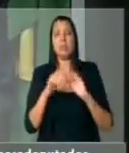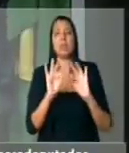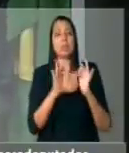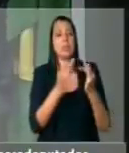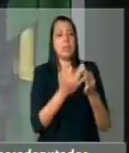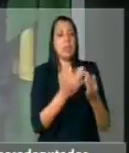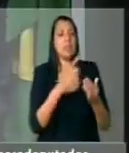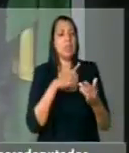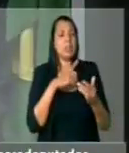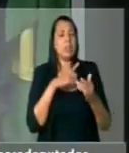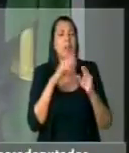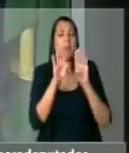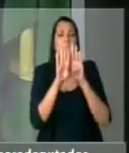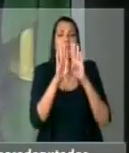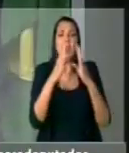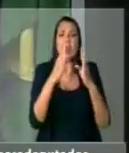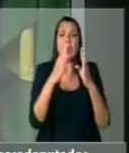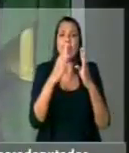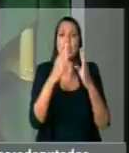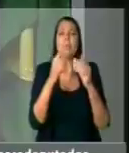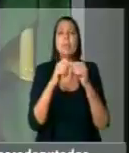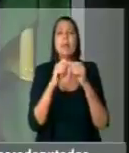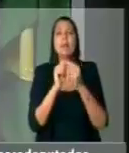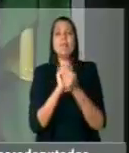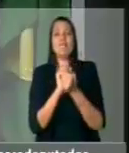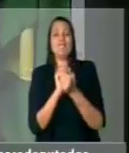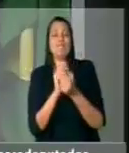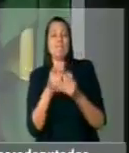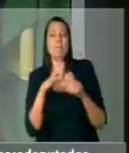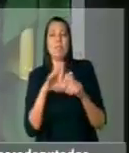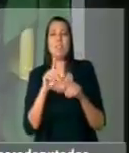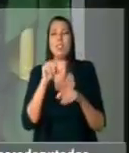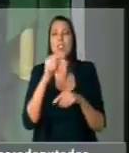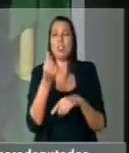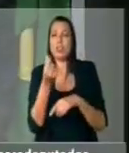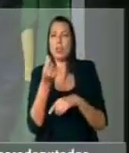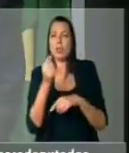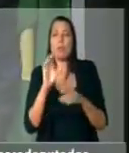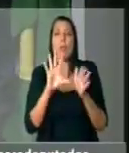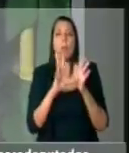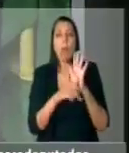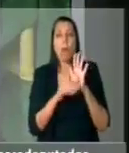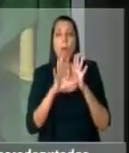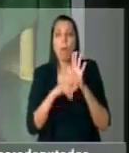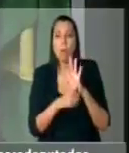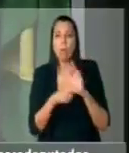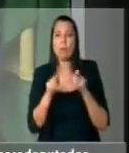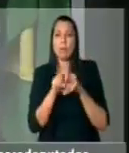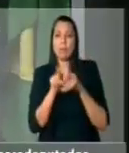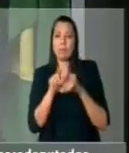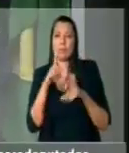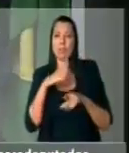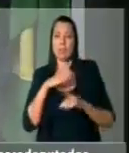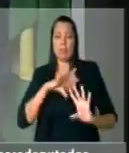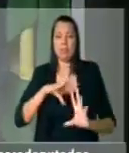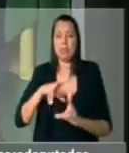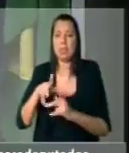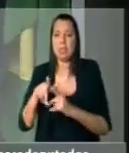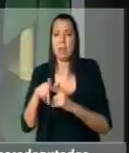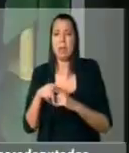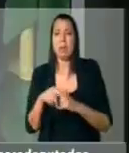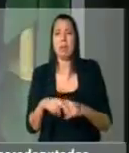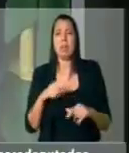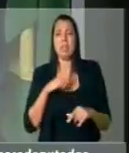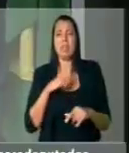as portas para a lavagem de dinheiro, para a atuação de máfias internacionais e sinalizam um